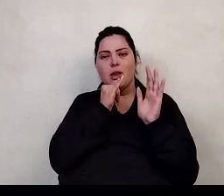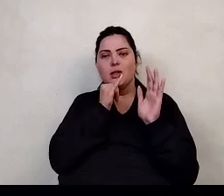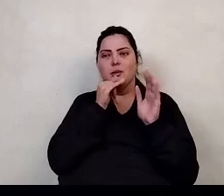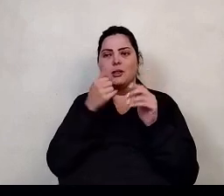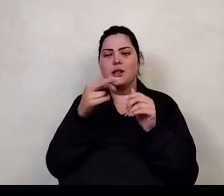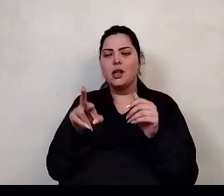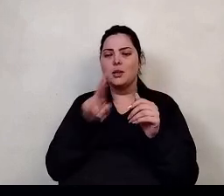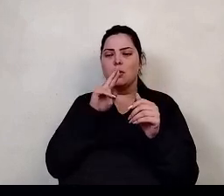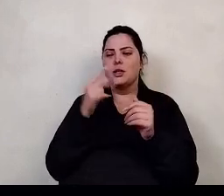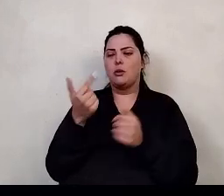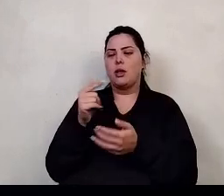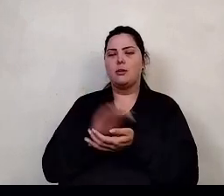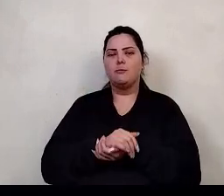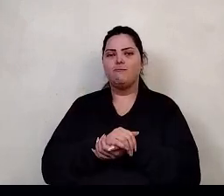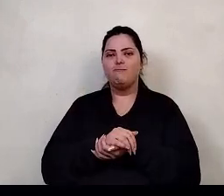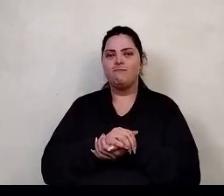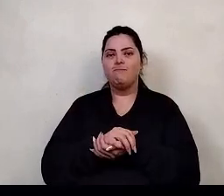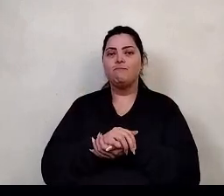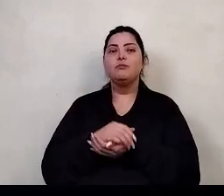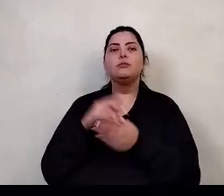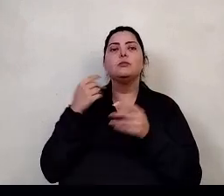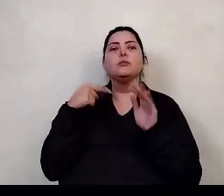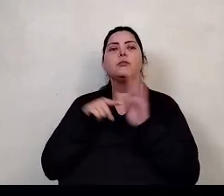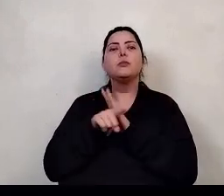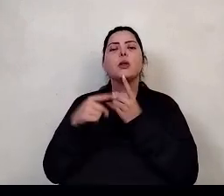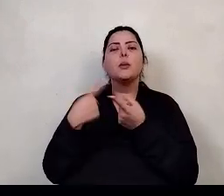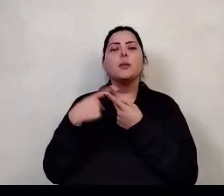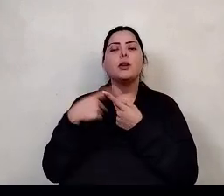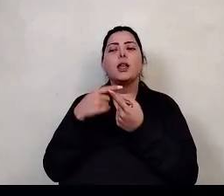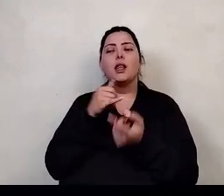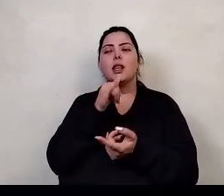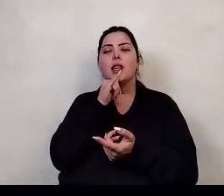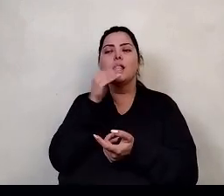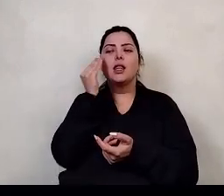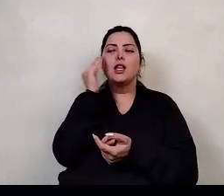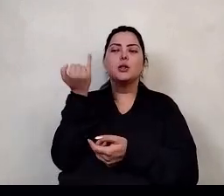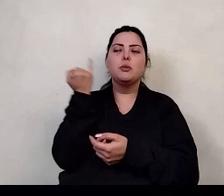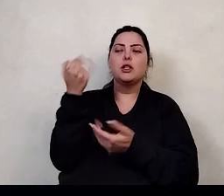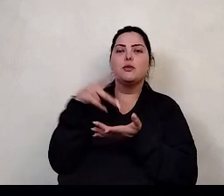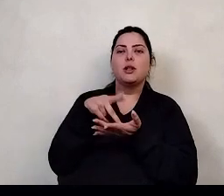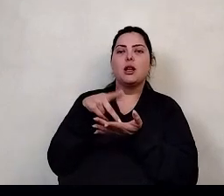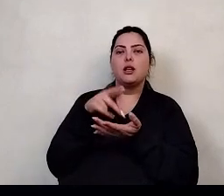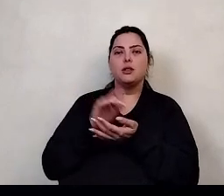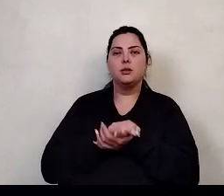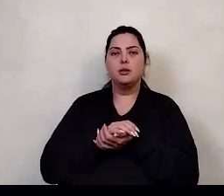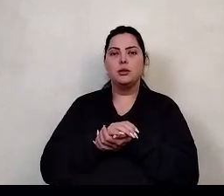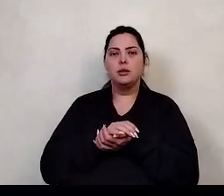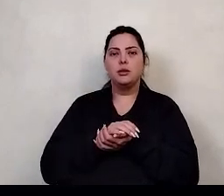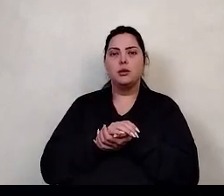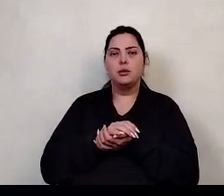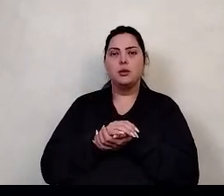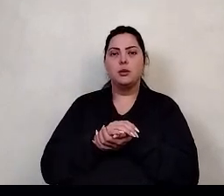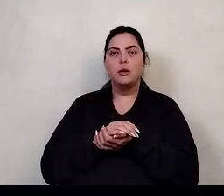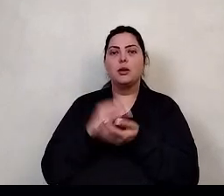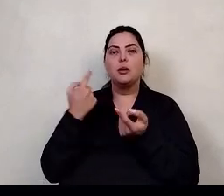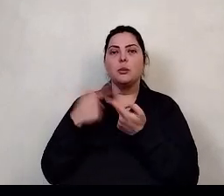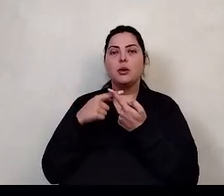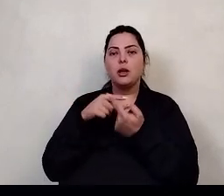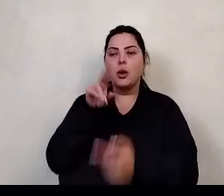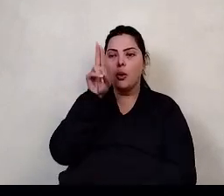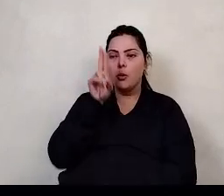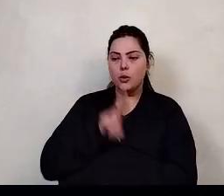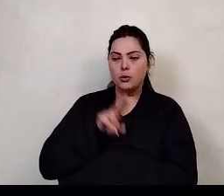esperavam. E aí a gente chega numa questão: por que que os testes são importantes de fato? E os testes são importantes para que os usuários do nosso